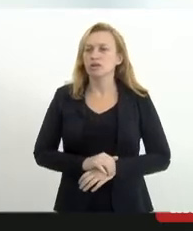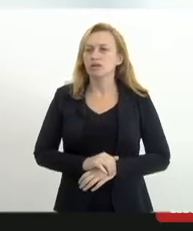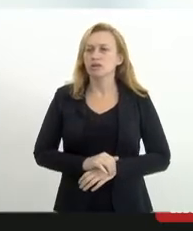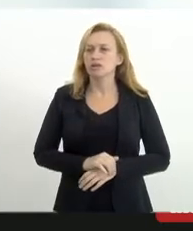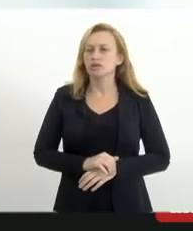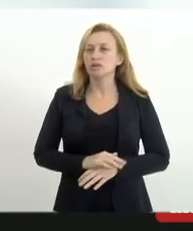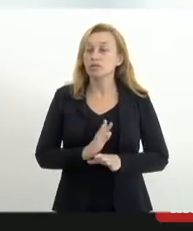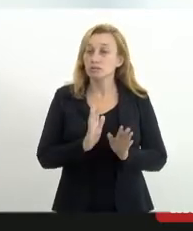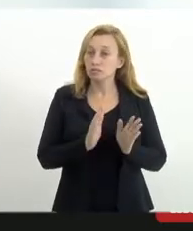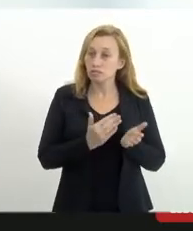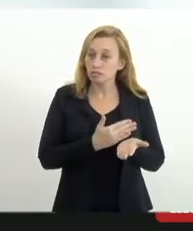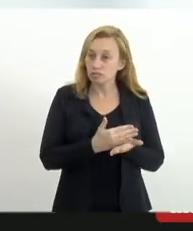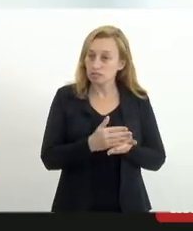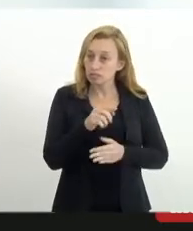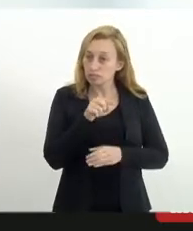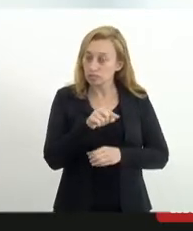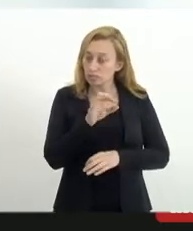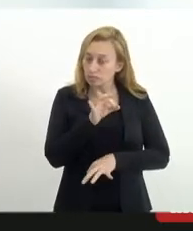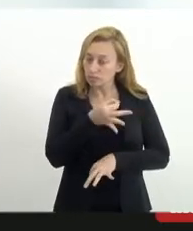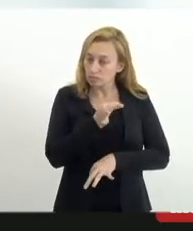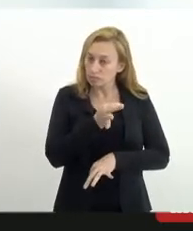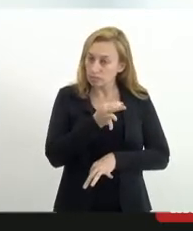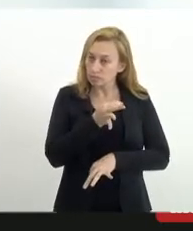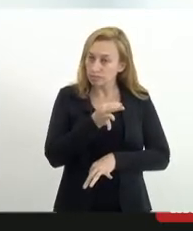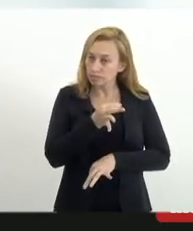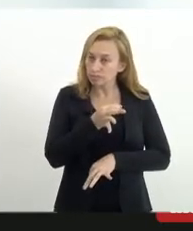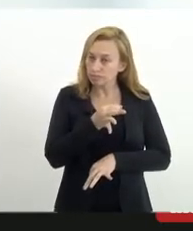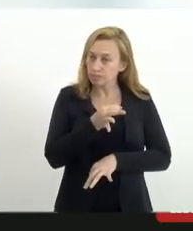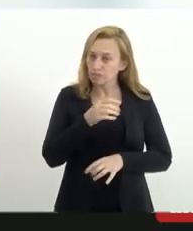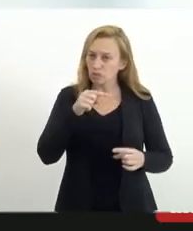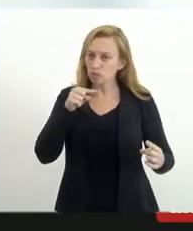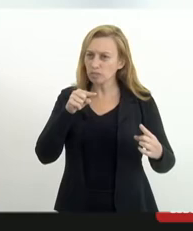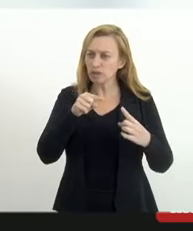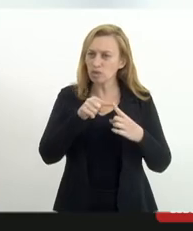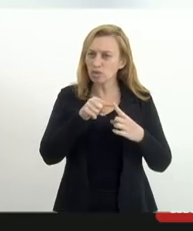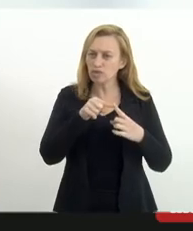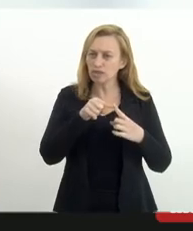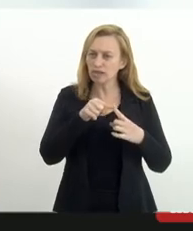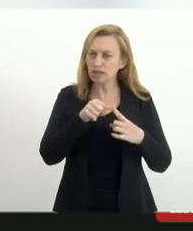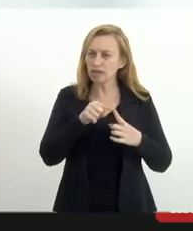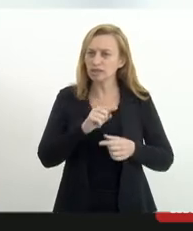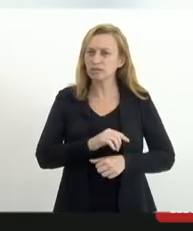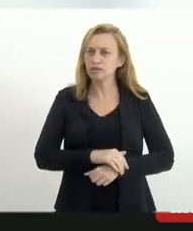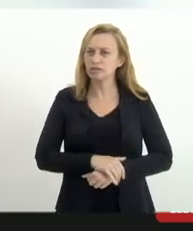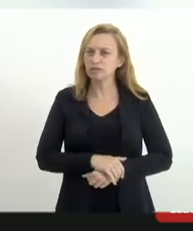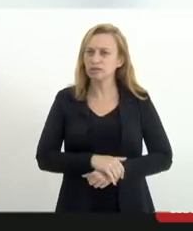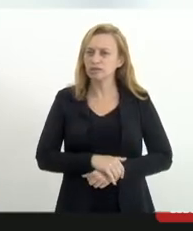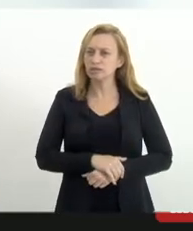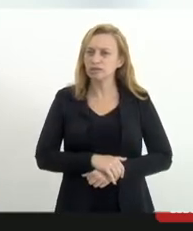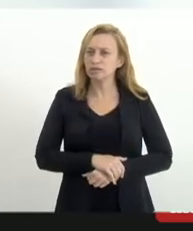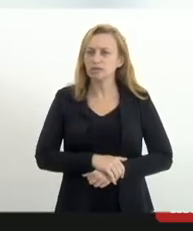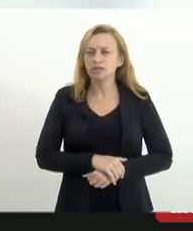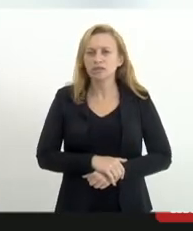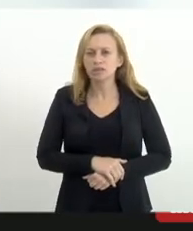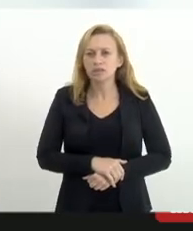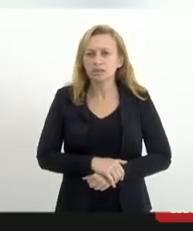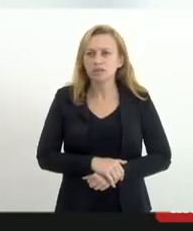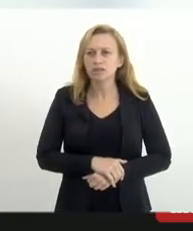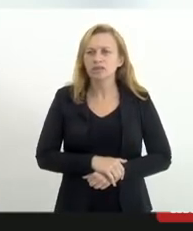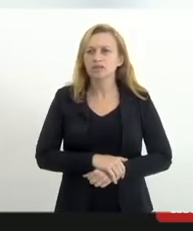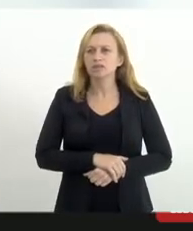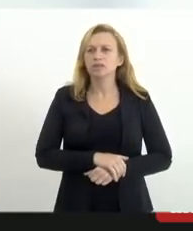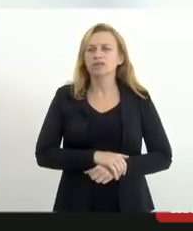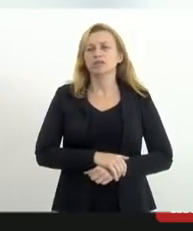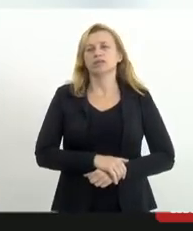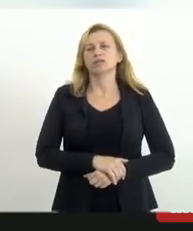E a partir daí, evidentemente, o objetivo também é a recuperação dos erários.